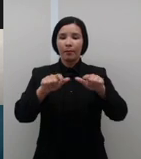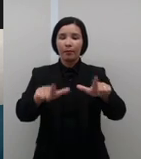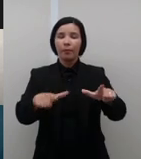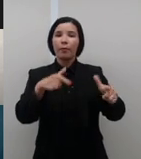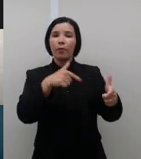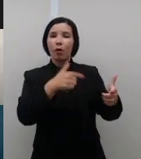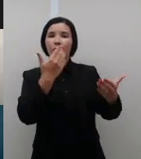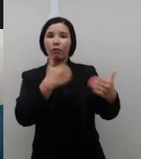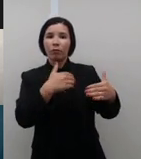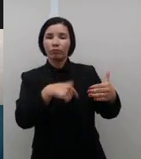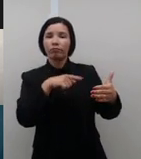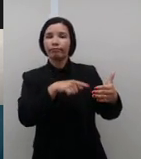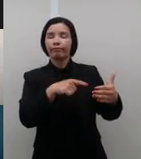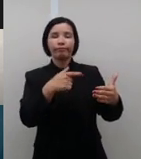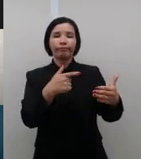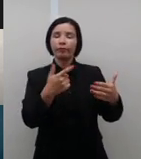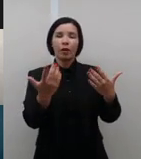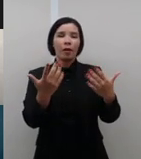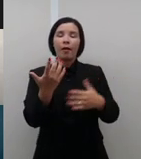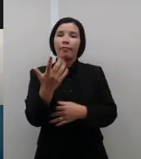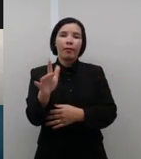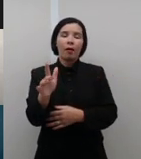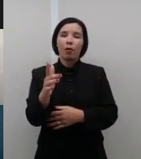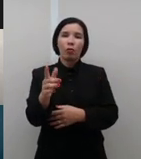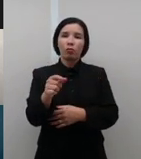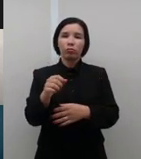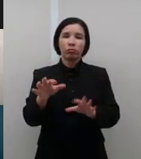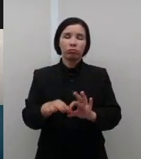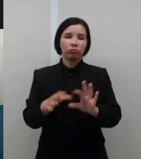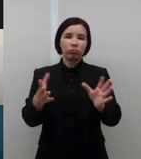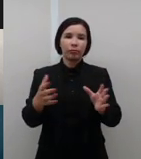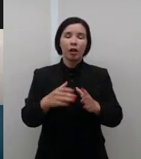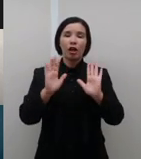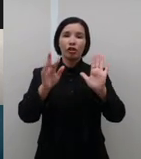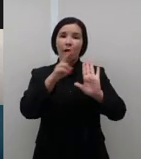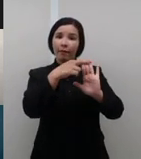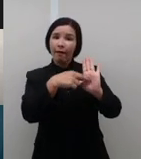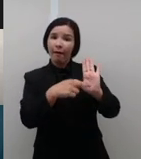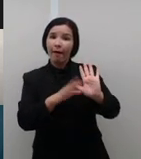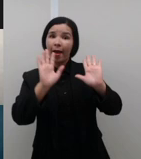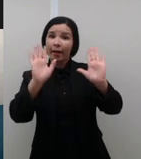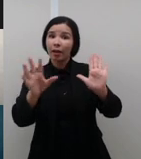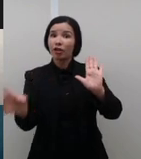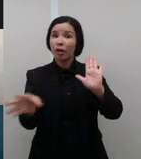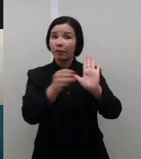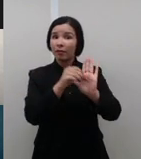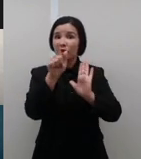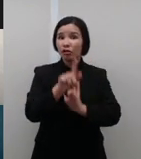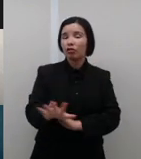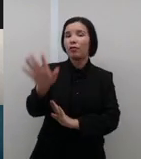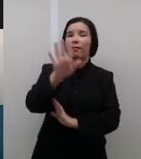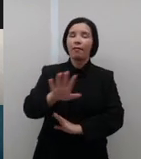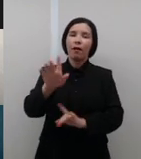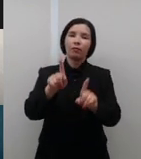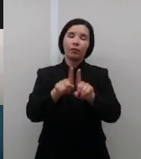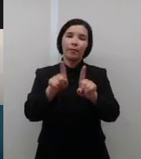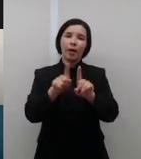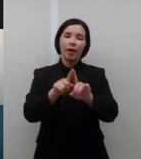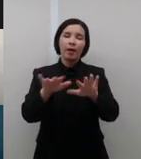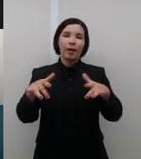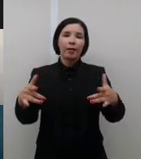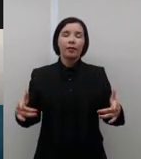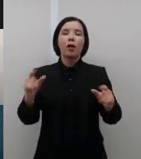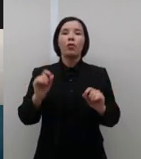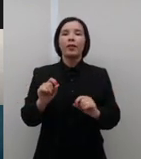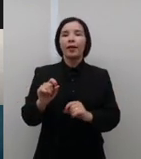o princípio da legalidade e da isonomia, já que a regra é fixada de forma geral, uniforme e imparcial, dirigida